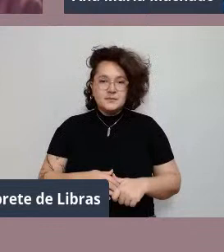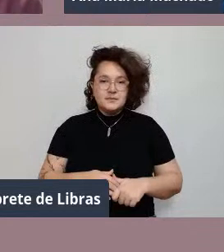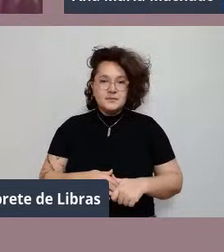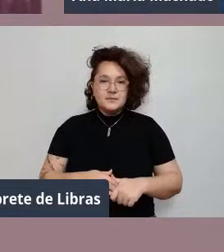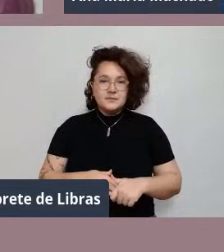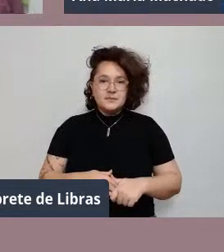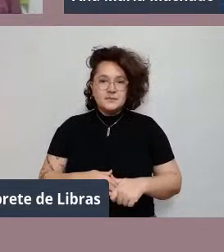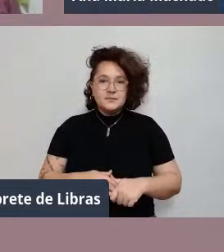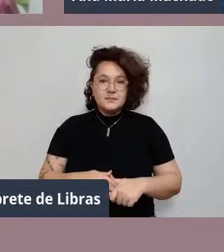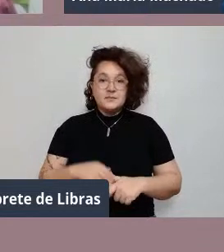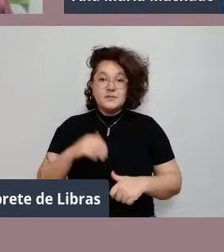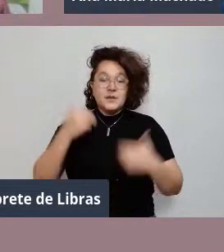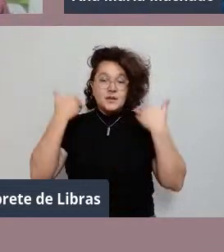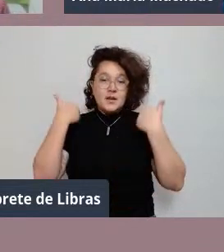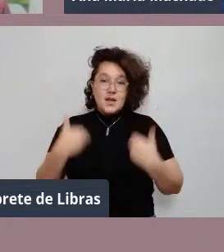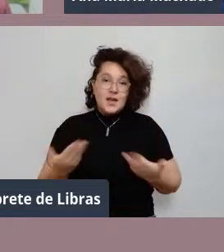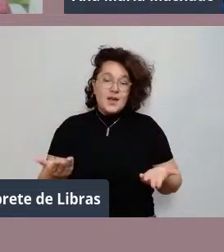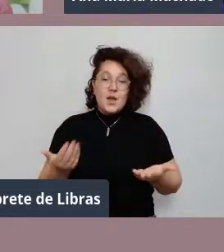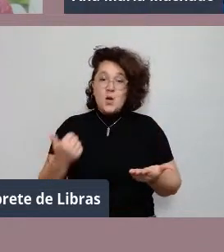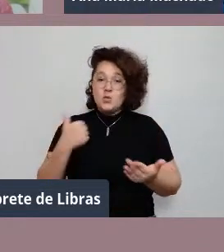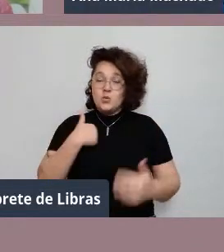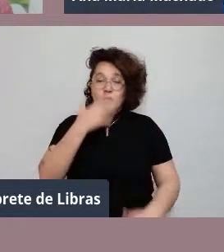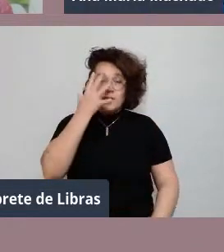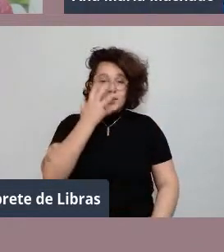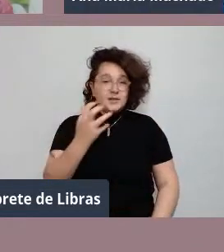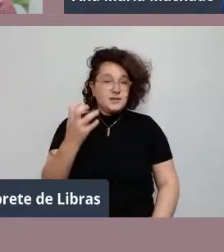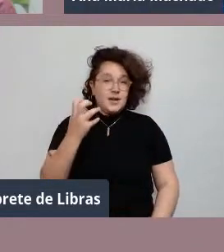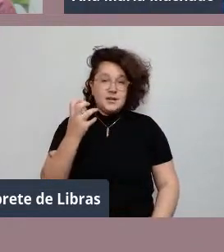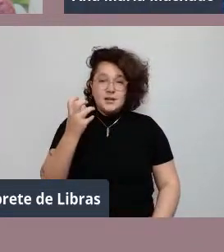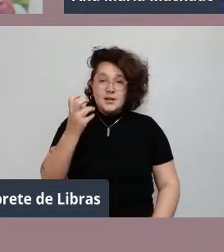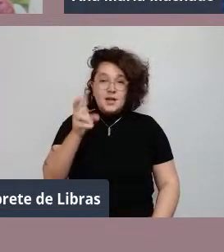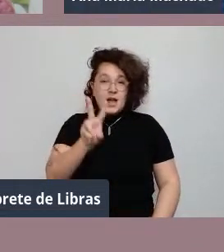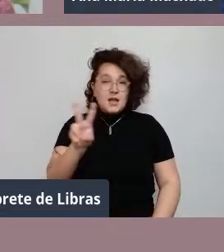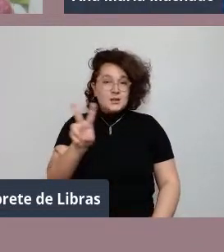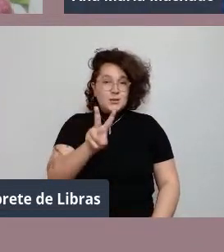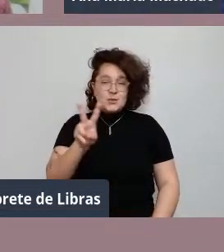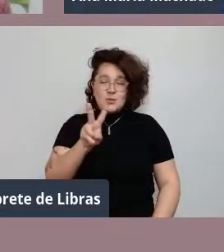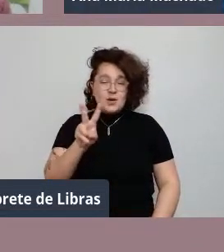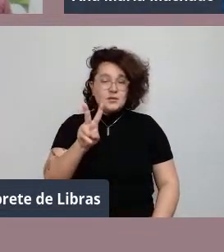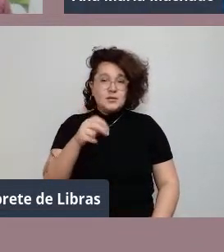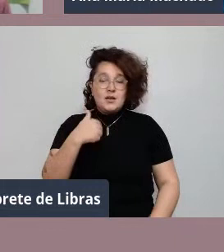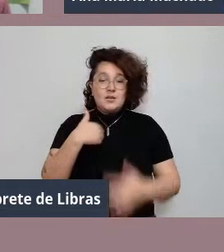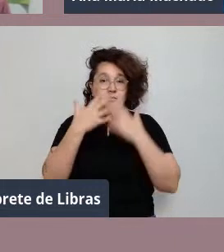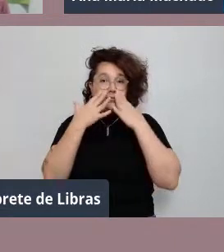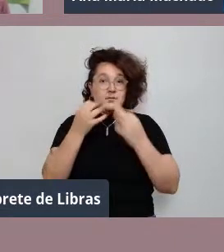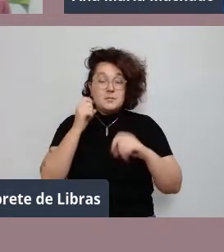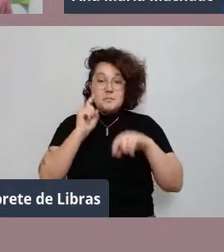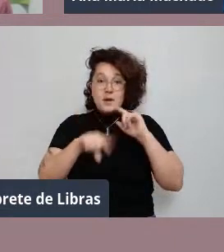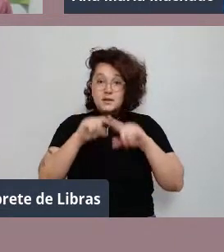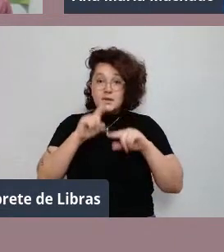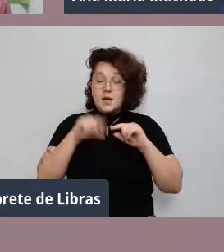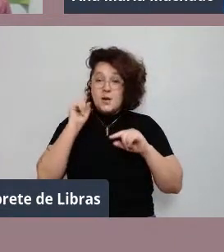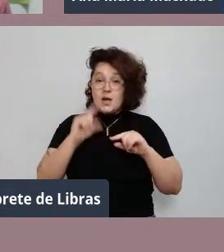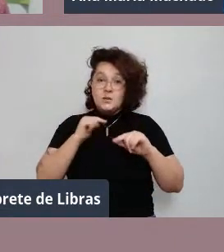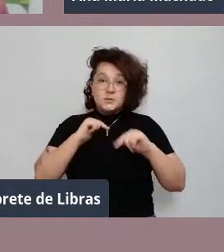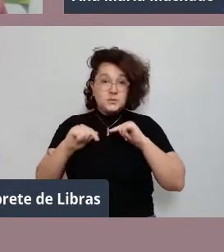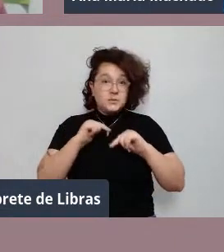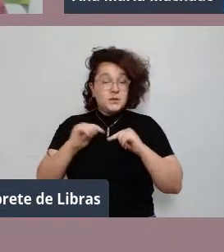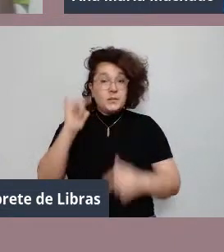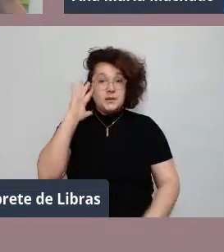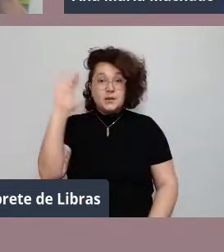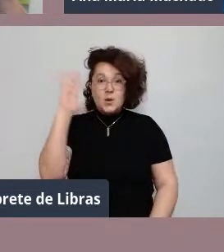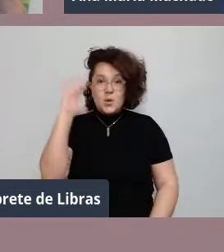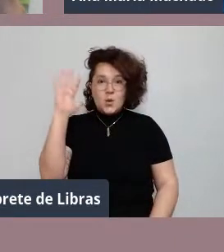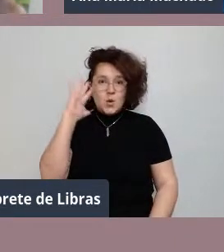Bom, eu fiquei fascinada de ouvir vocês duas, esse material todo. Eu não trabalho teoricamente